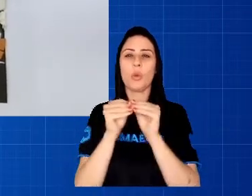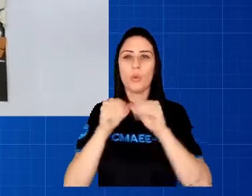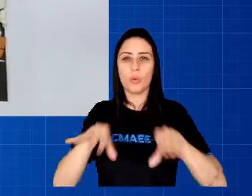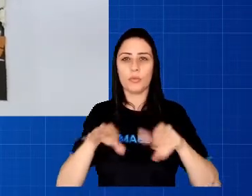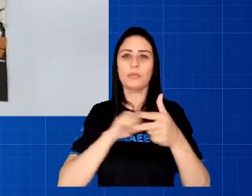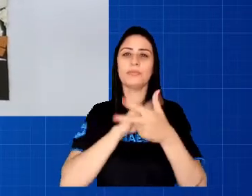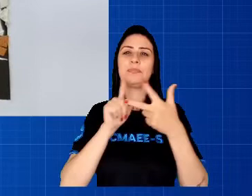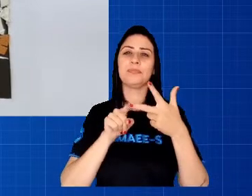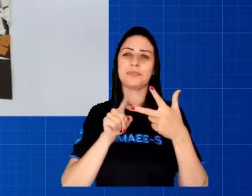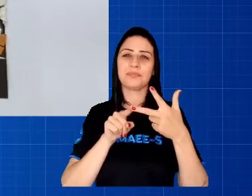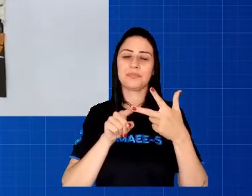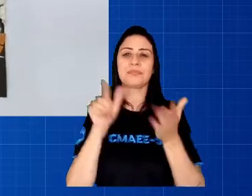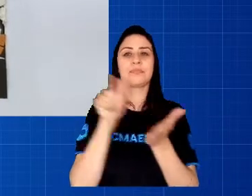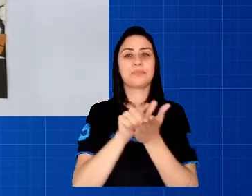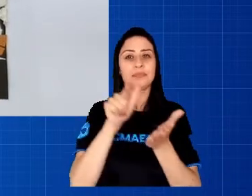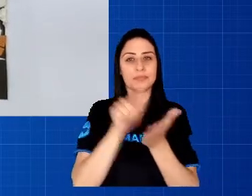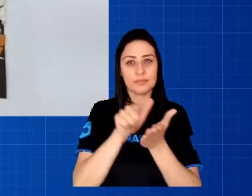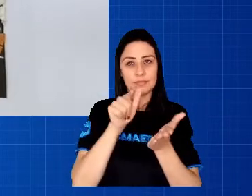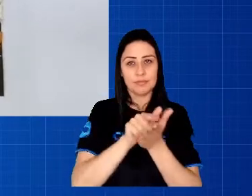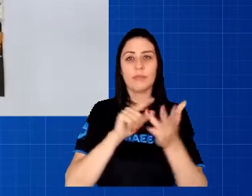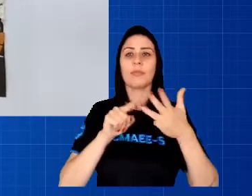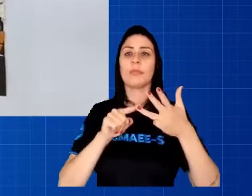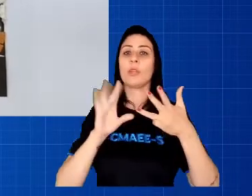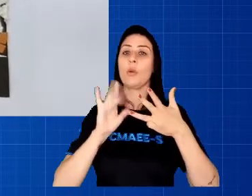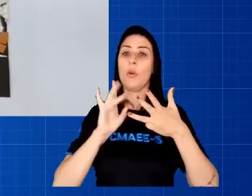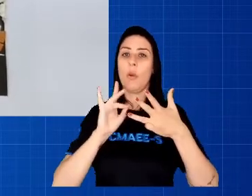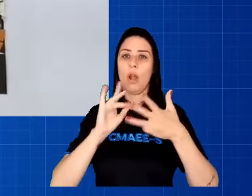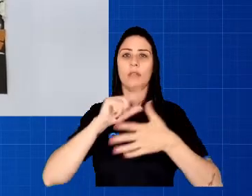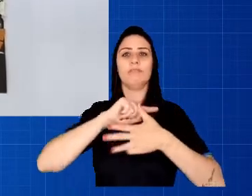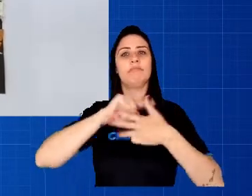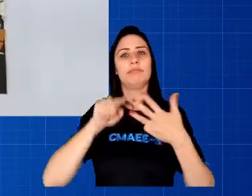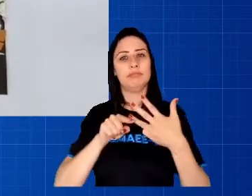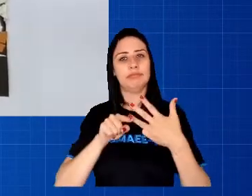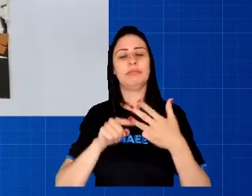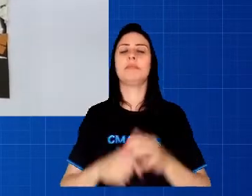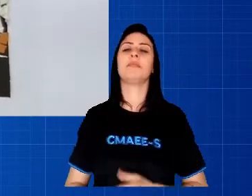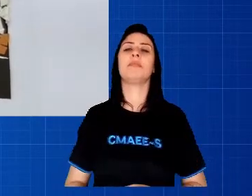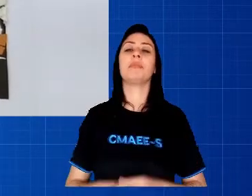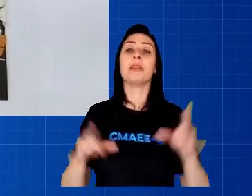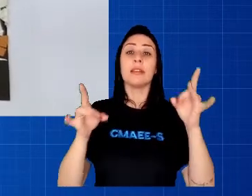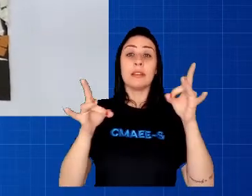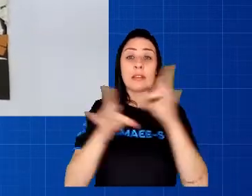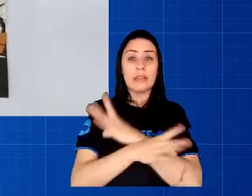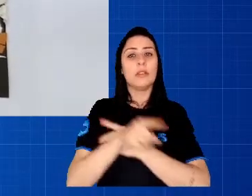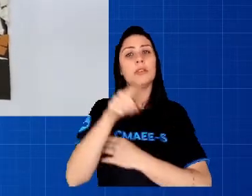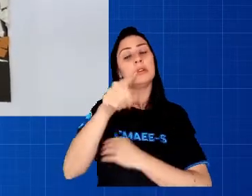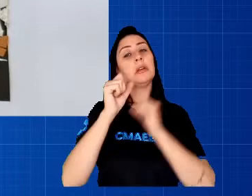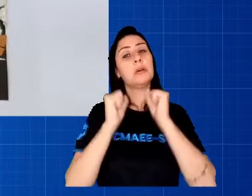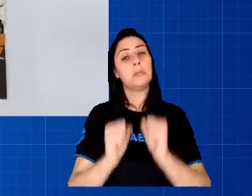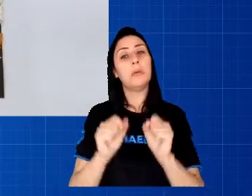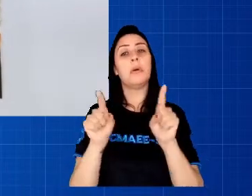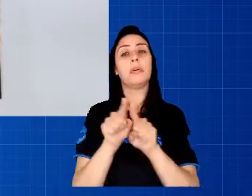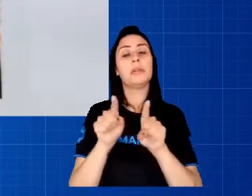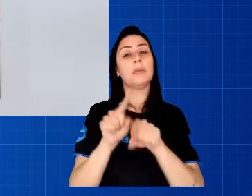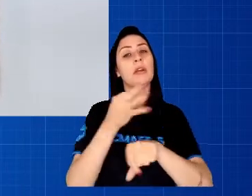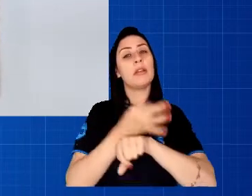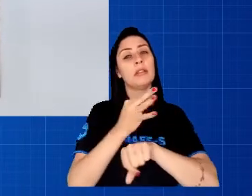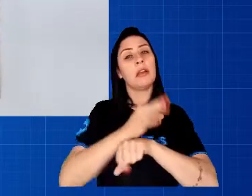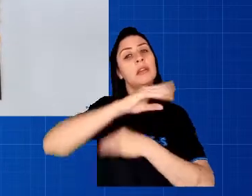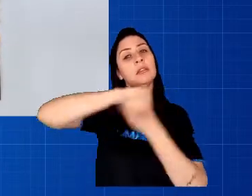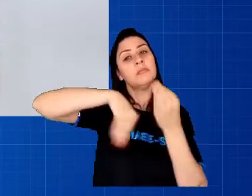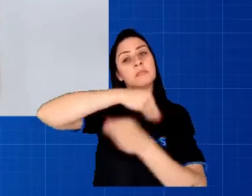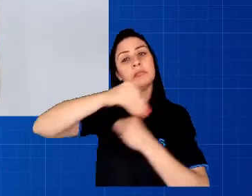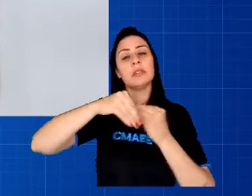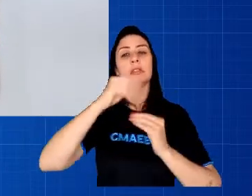de ovos, papel e cola. Para acabamento, você também pode fazer uma técnica